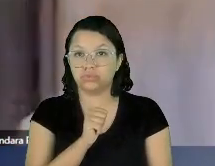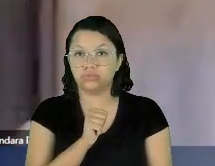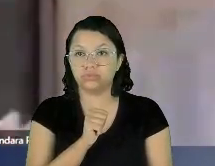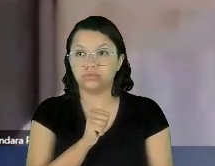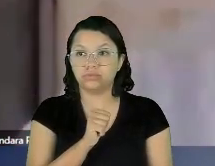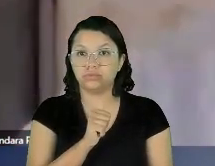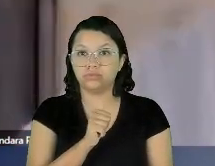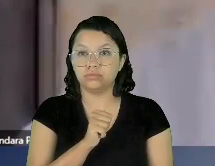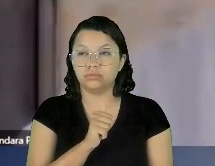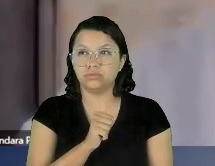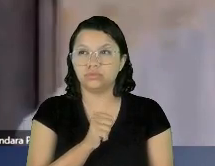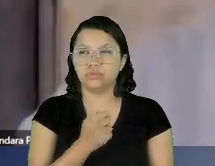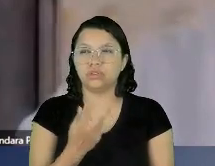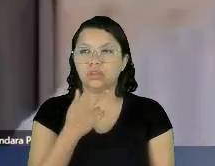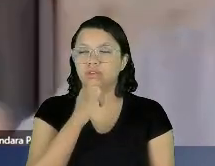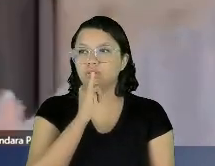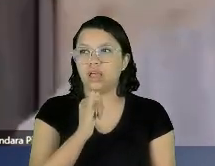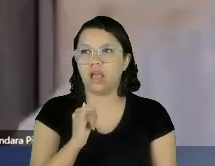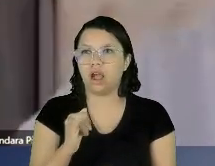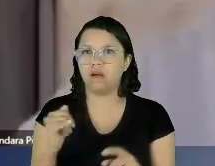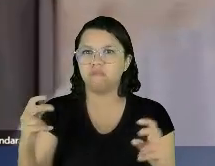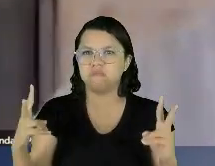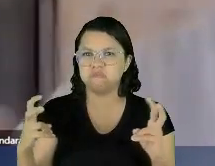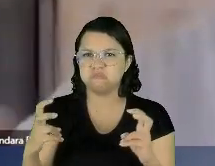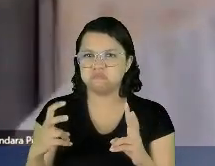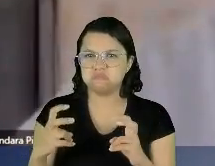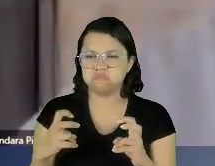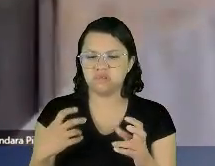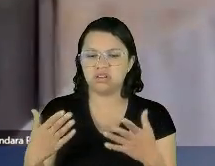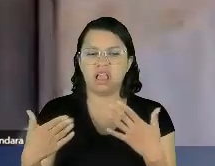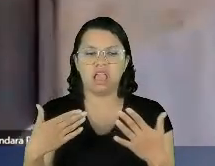violência contra as mulheres, em que em brigas de marido e